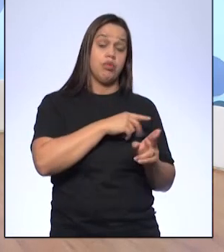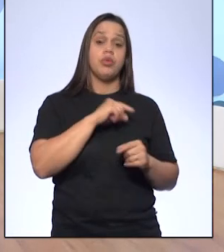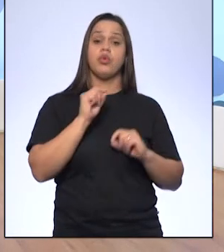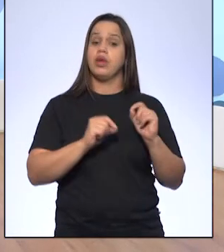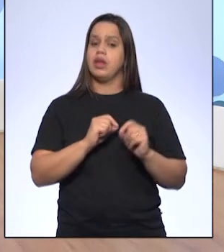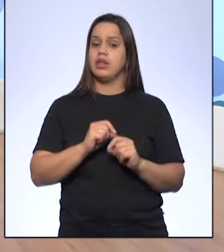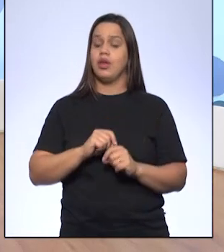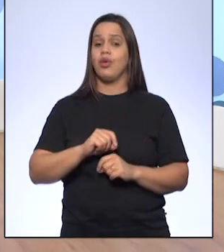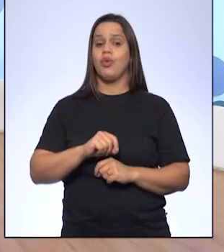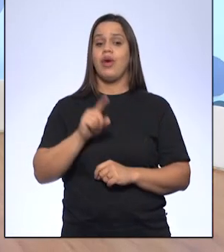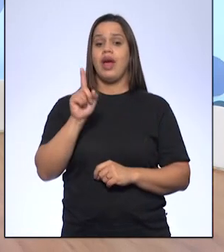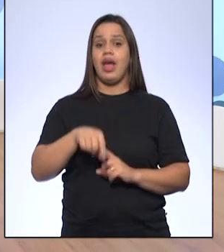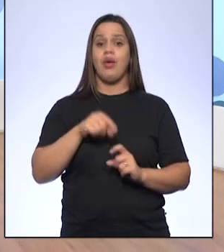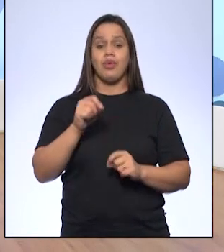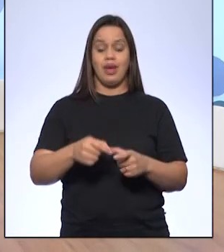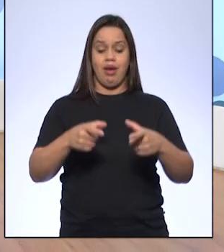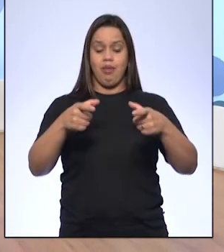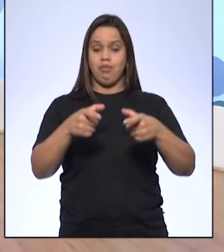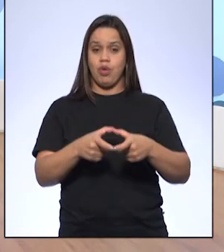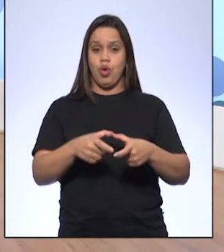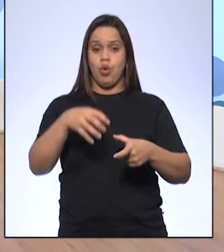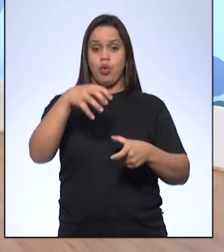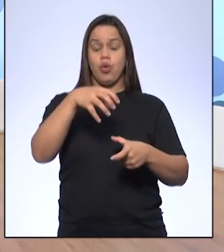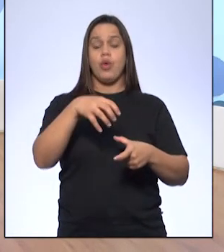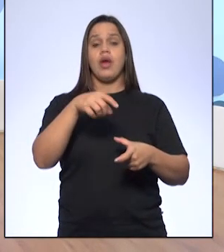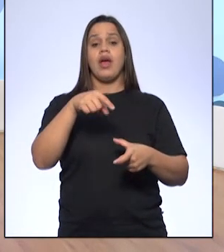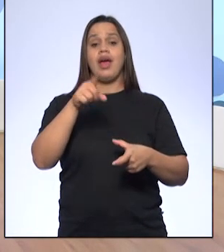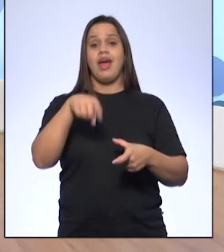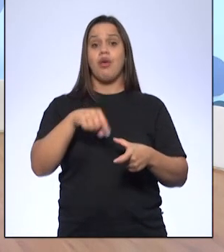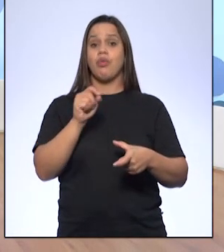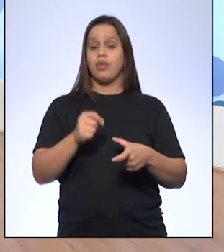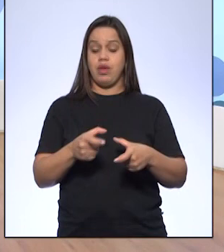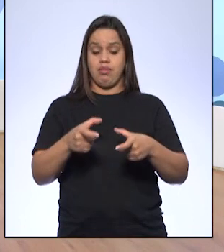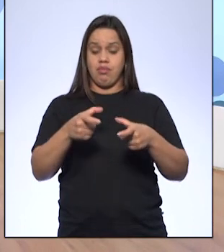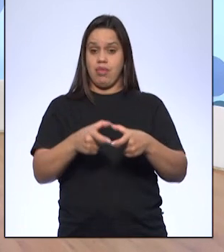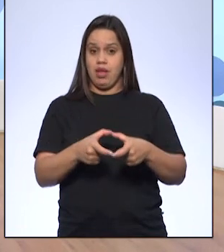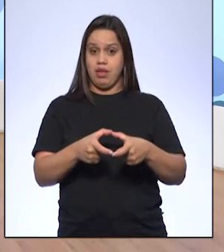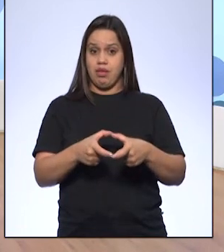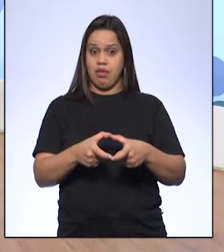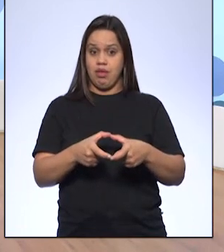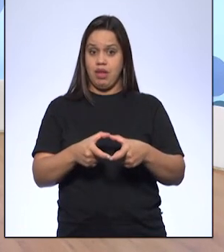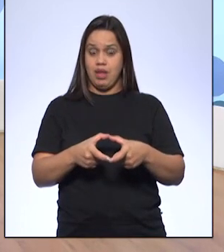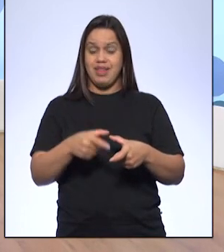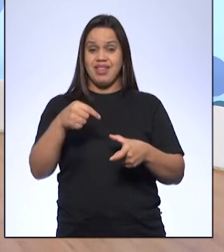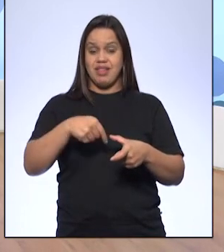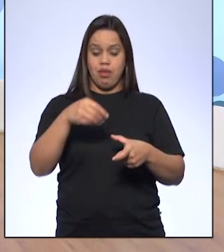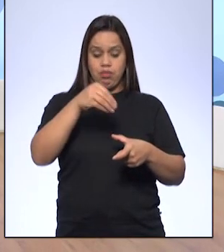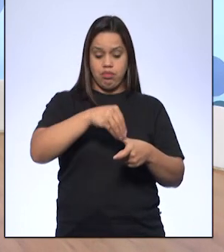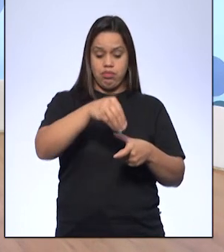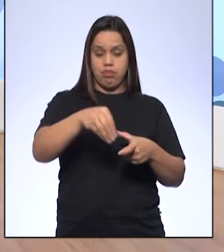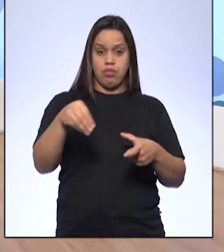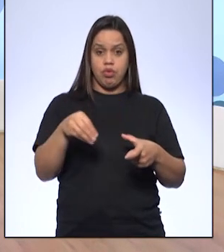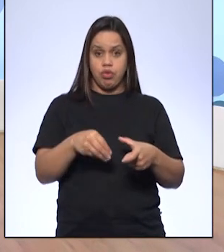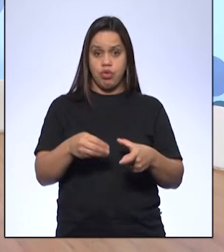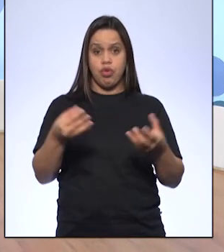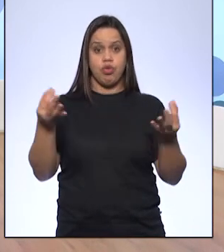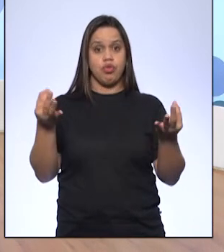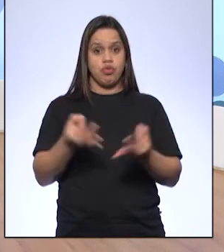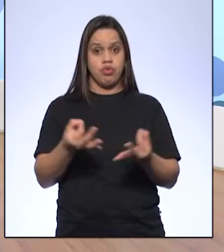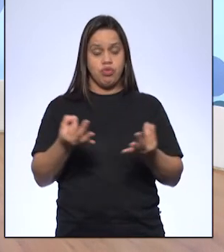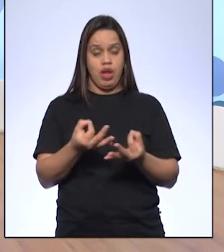não é a posição do setor, e sim que o setor esteja correto em relação